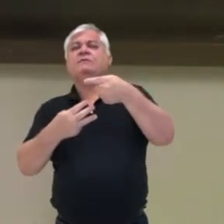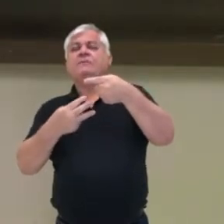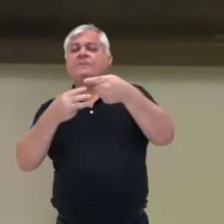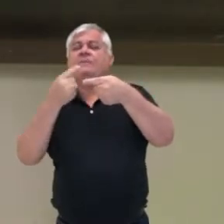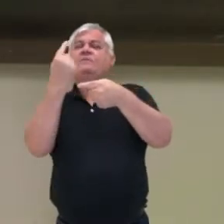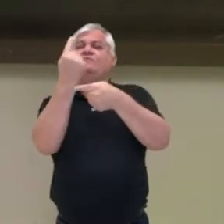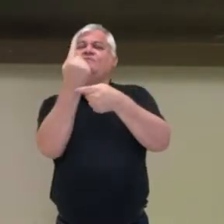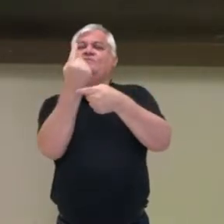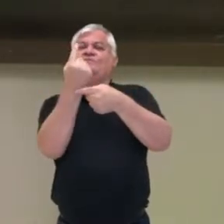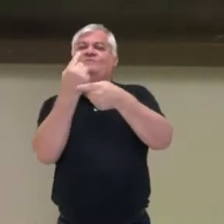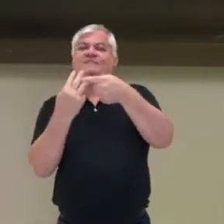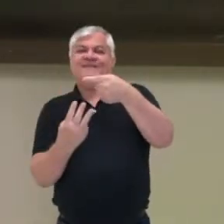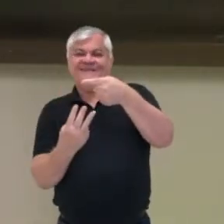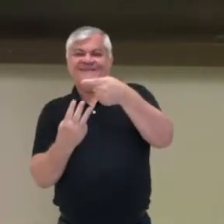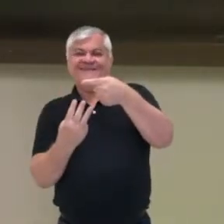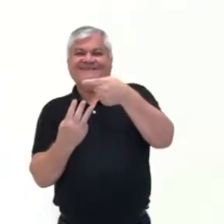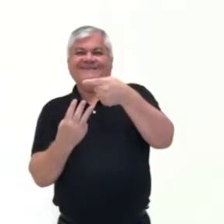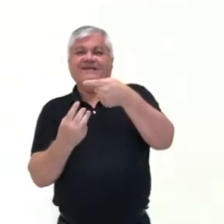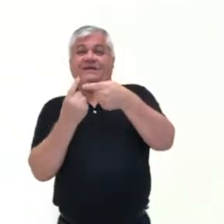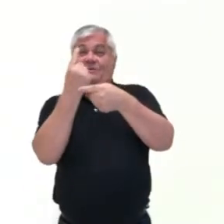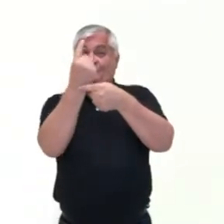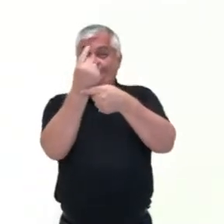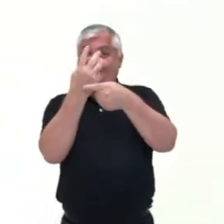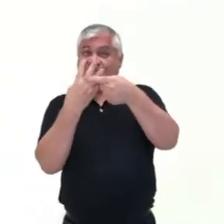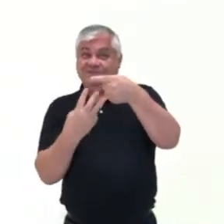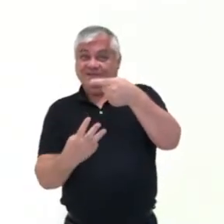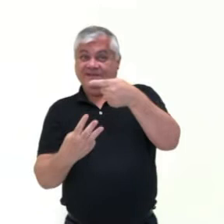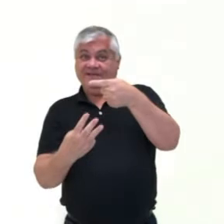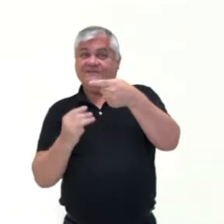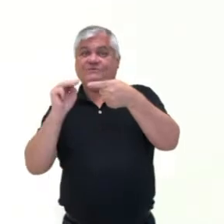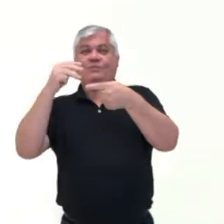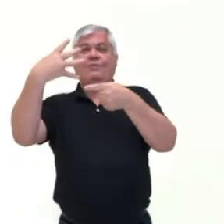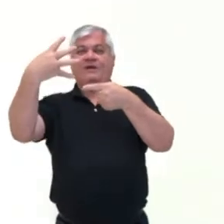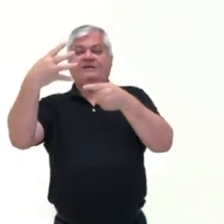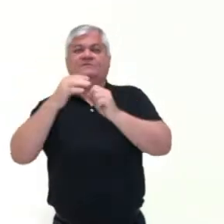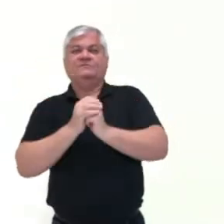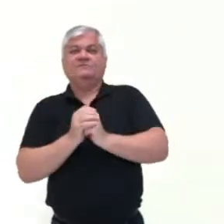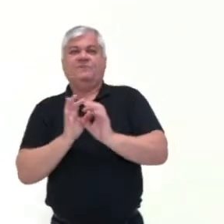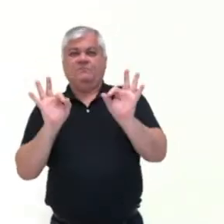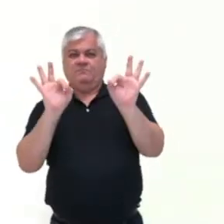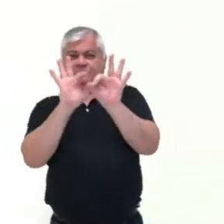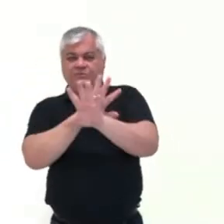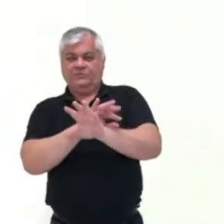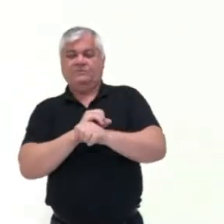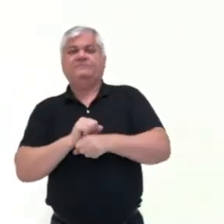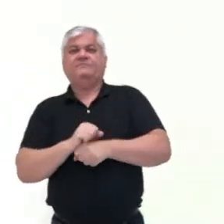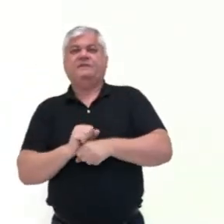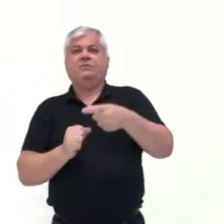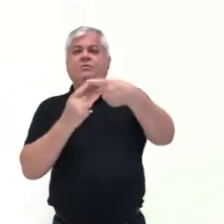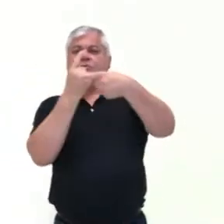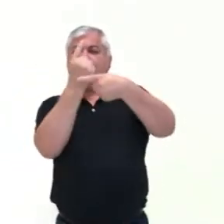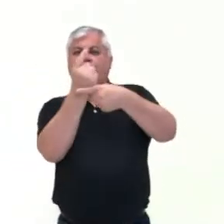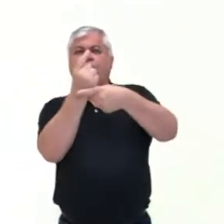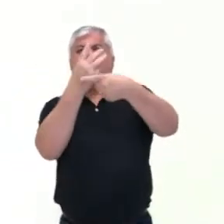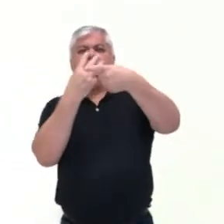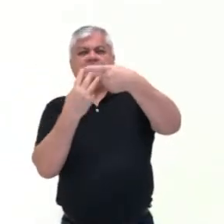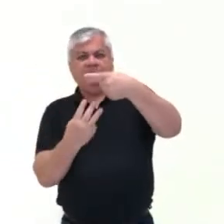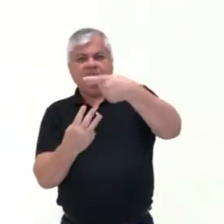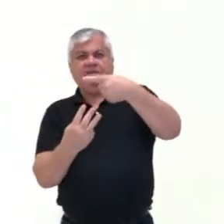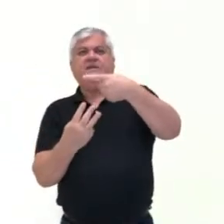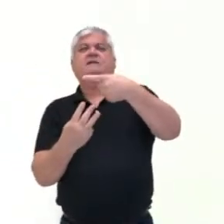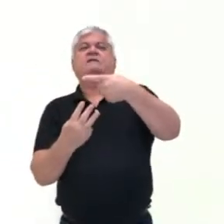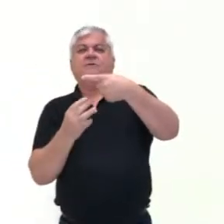menos 1 sobre 3, elevado na 4. Resolvendo, 1 vezes 1 vezes 1,